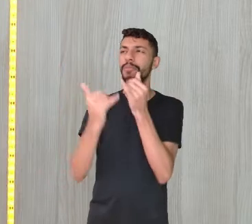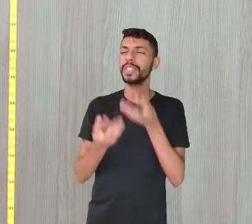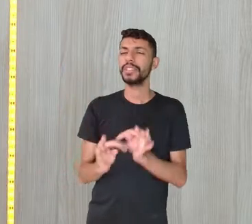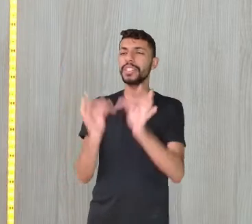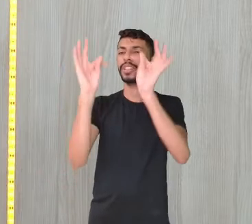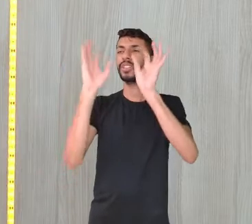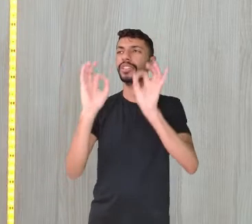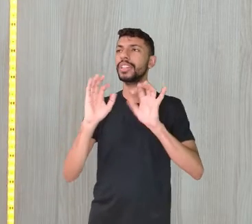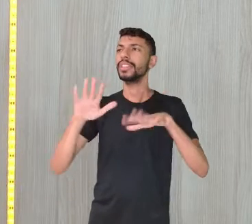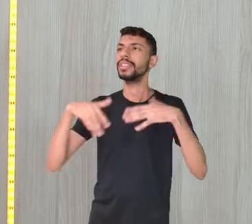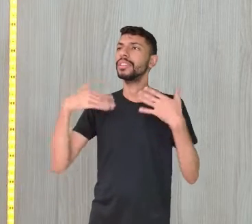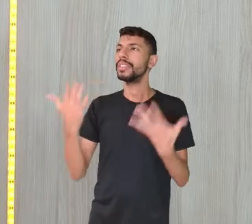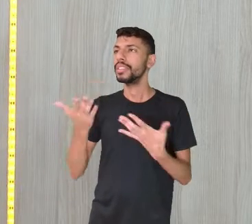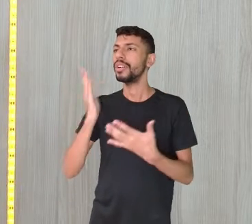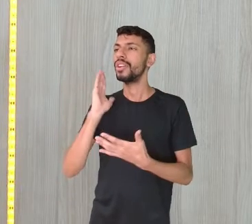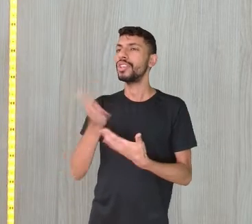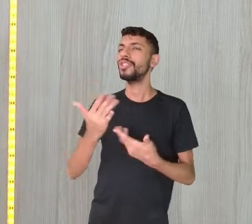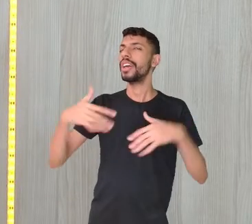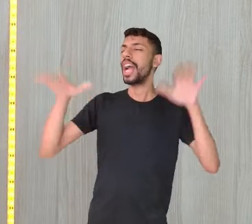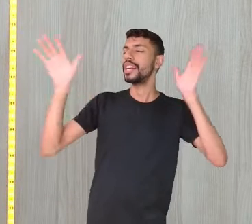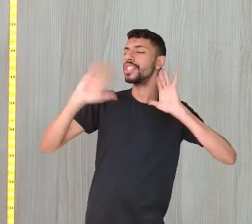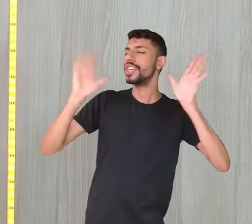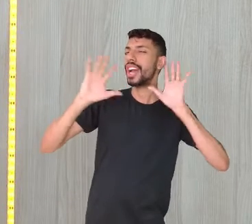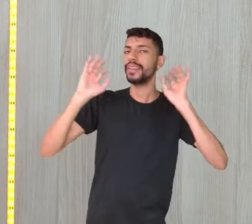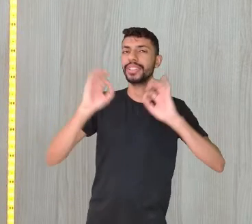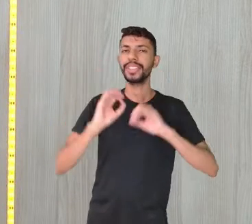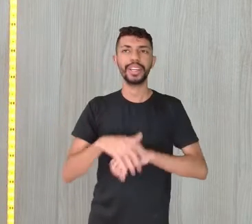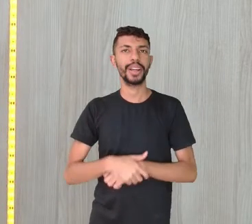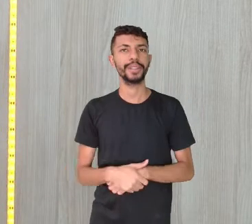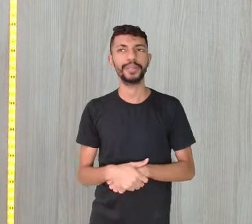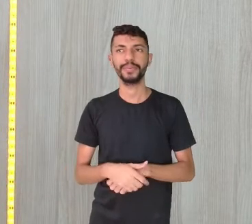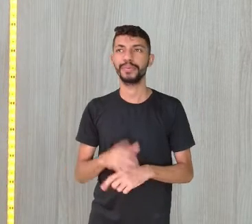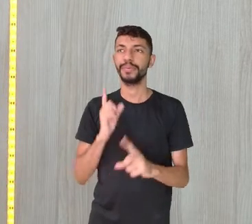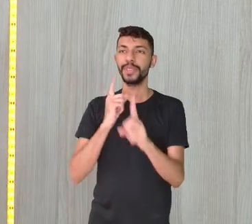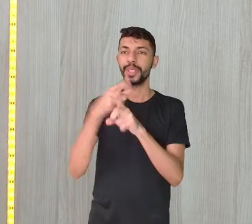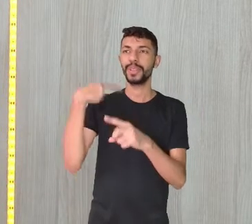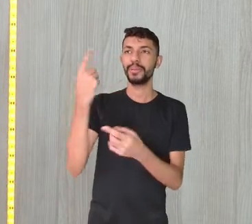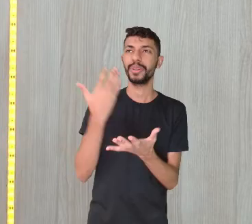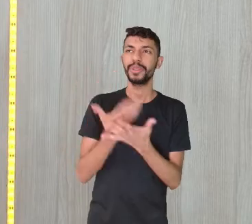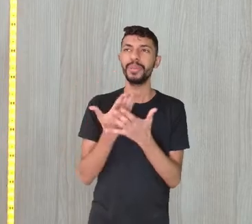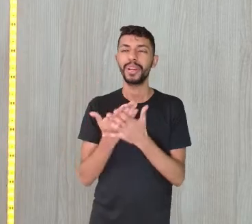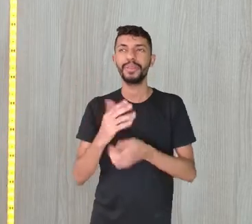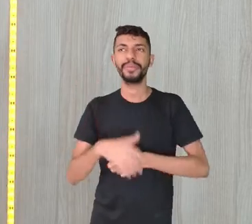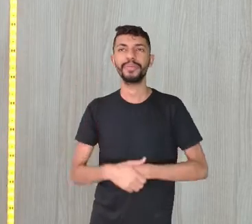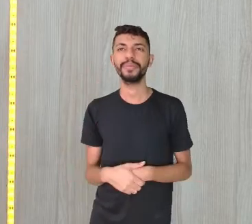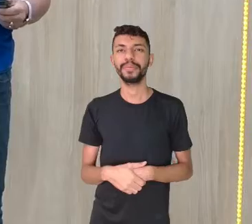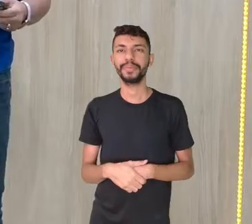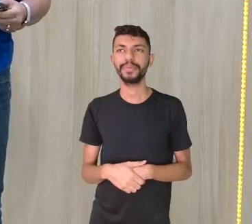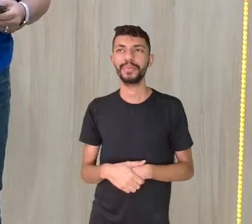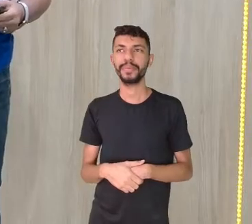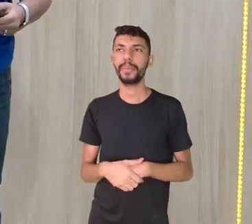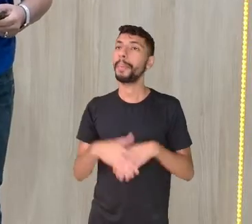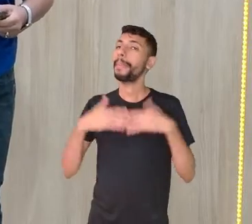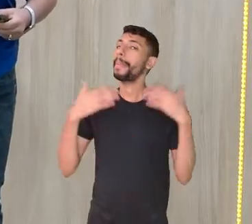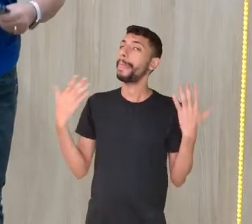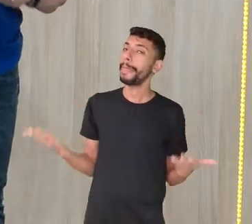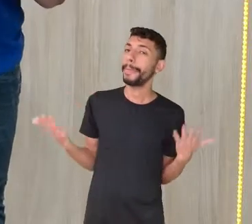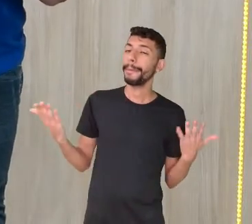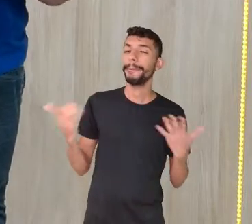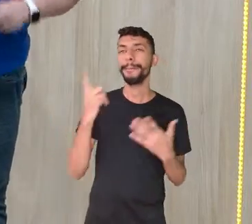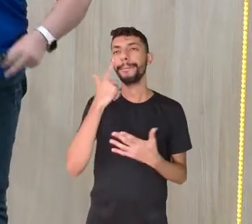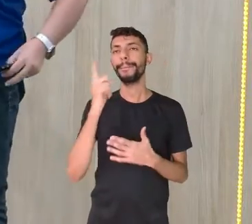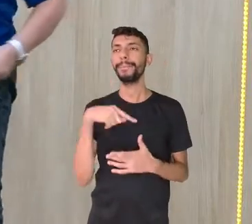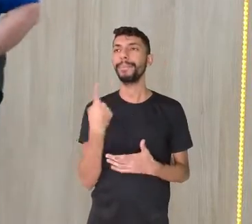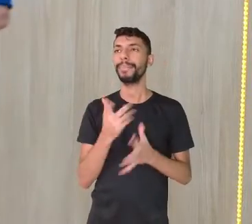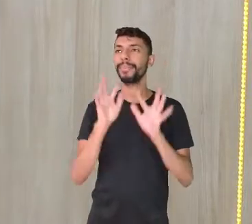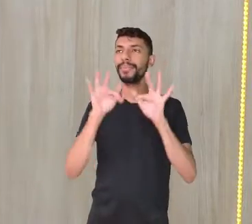tecnológicas. Então, eu já estou me despedindo. Tchau, tchau, pessoal. Até a próxima aula. Pois é, pessoal. E a gente